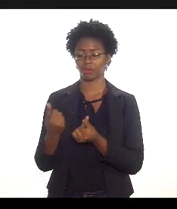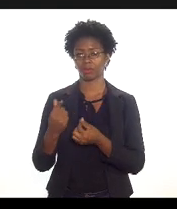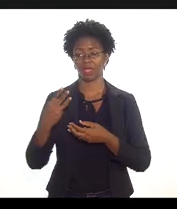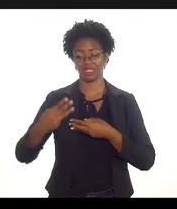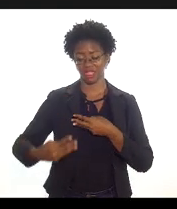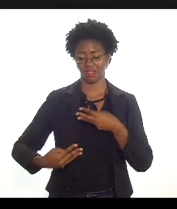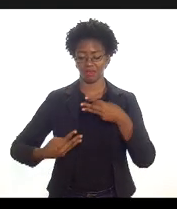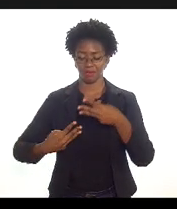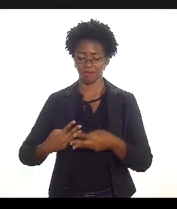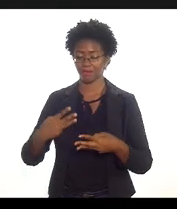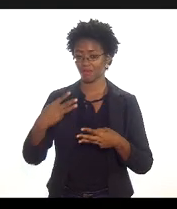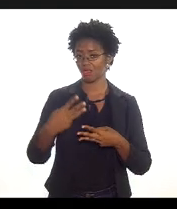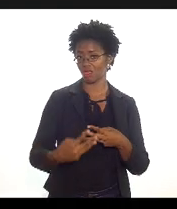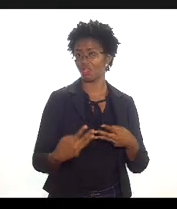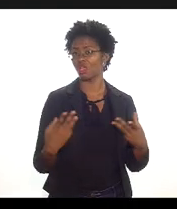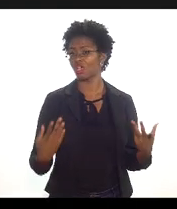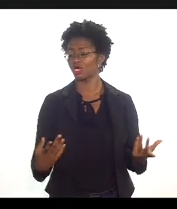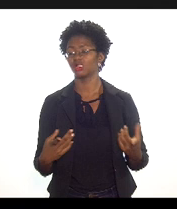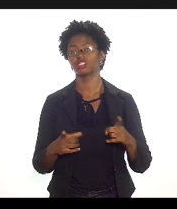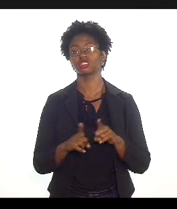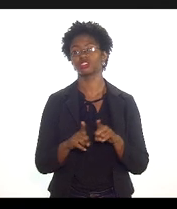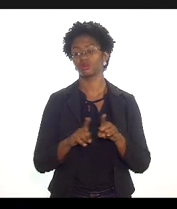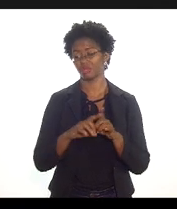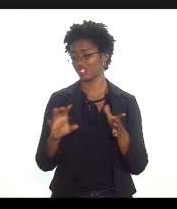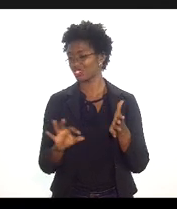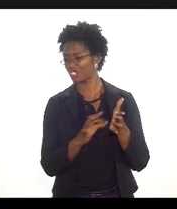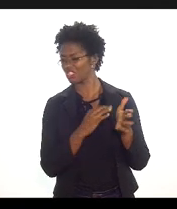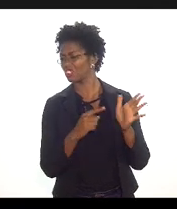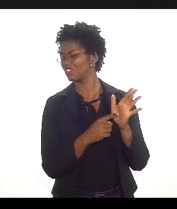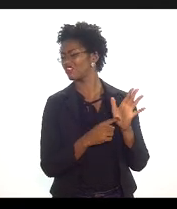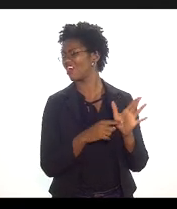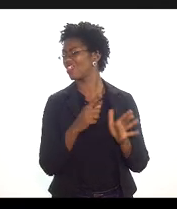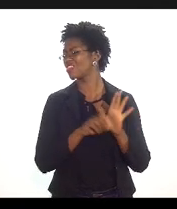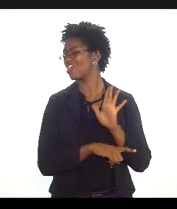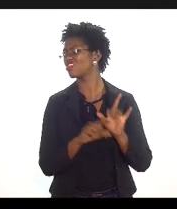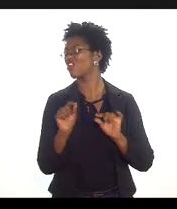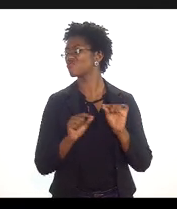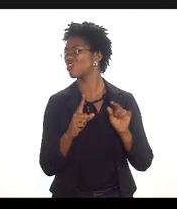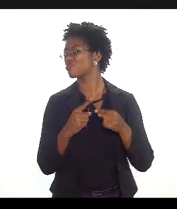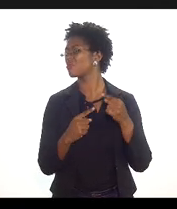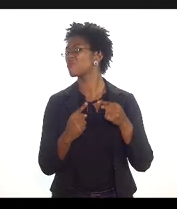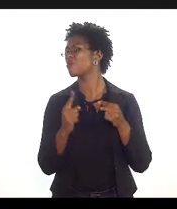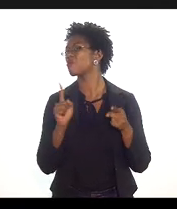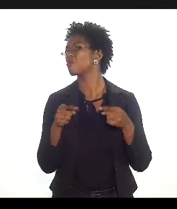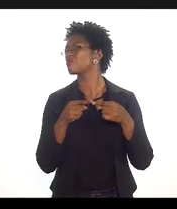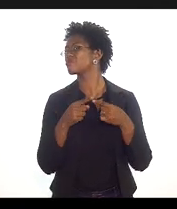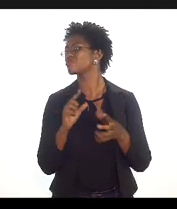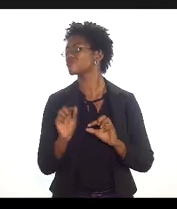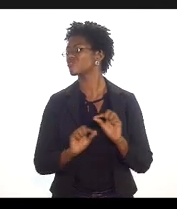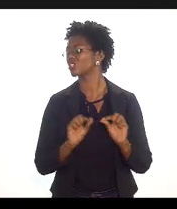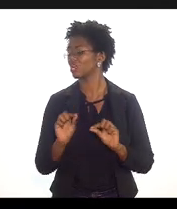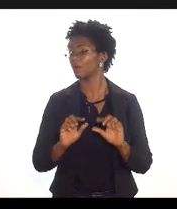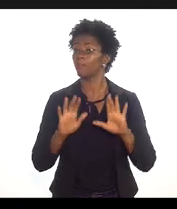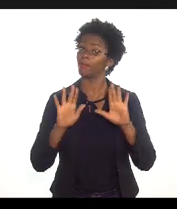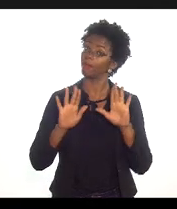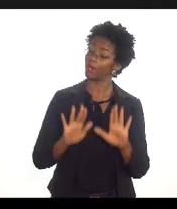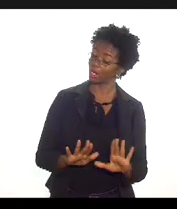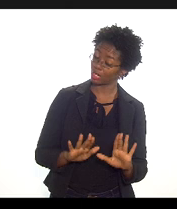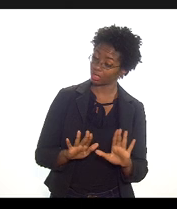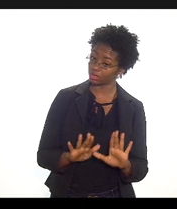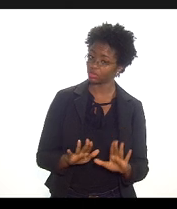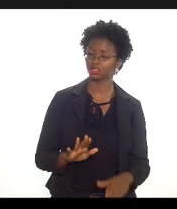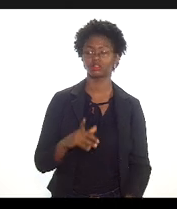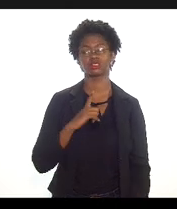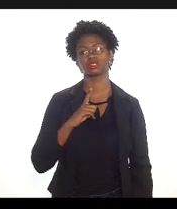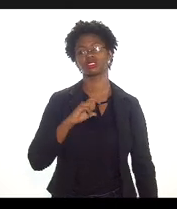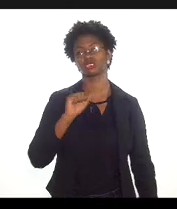trimestre, de que rubrica é essa dedução, etc. Mas cabe à ANP